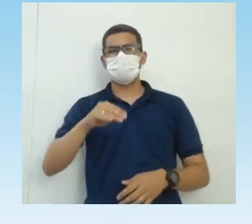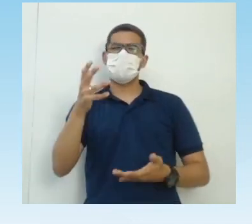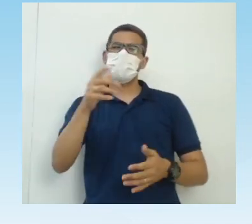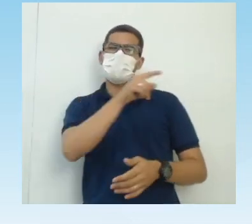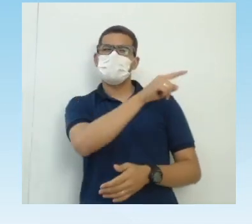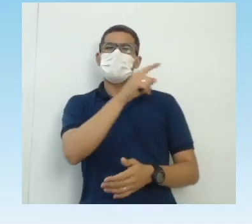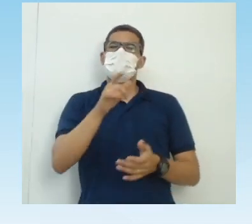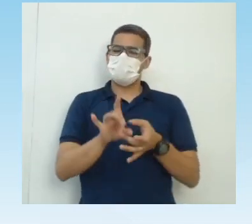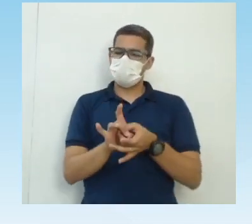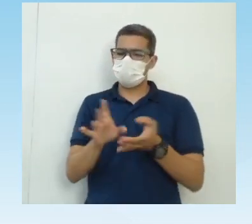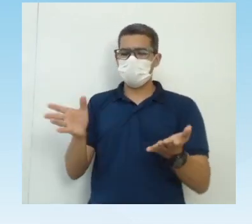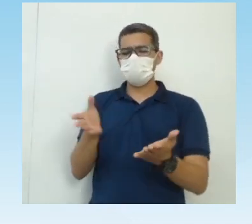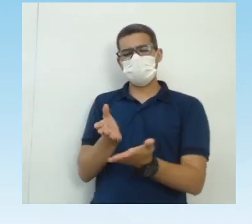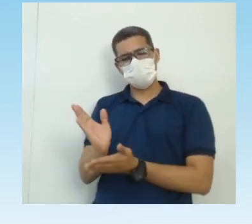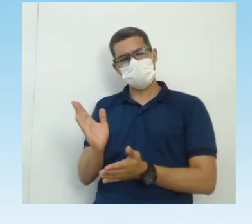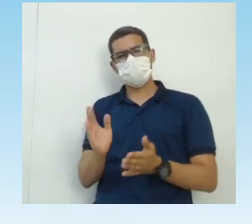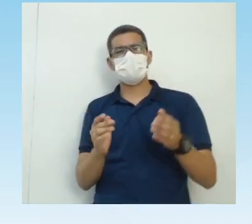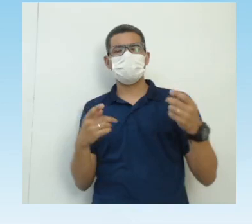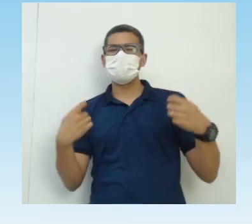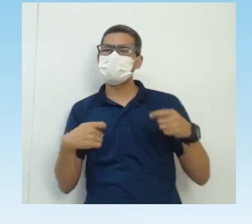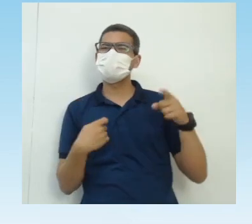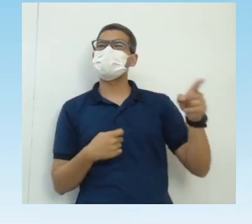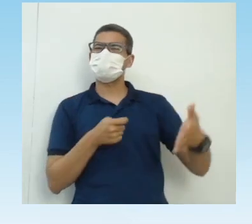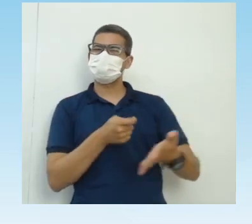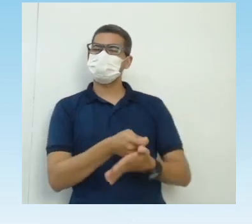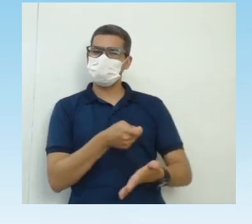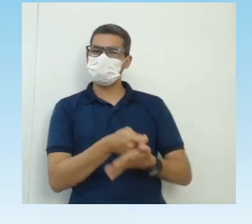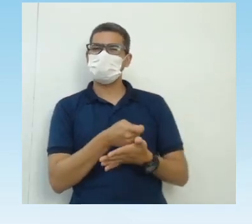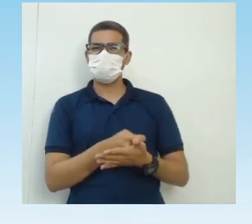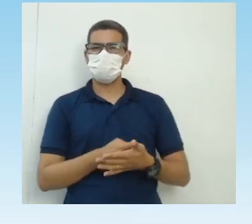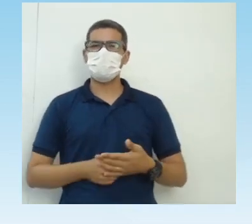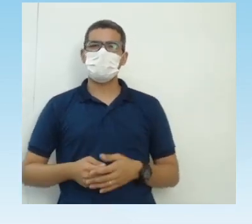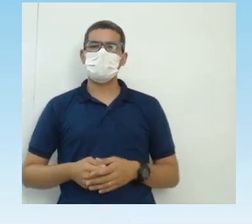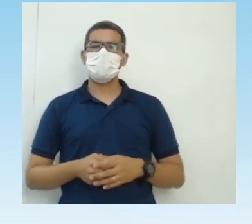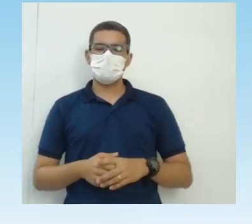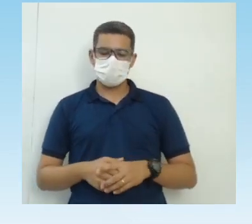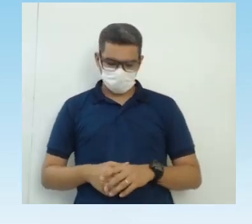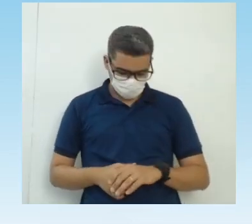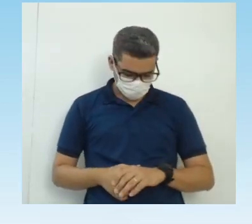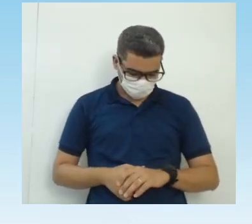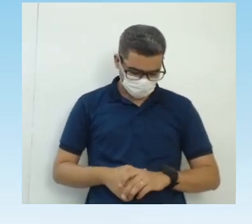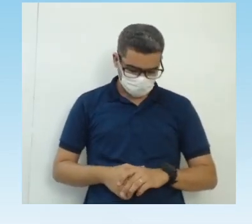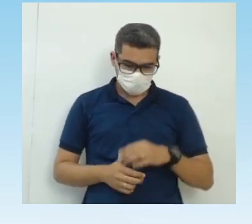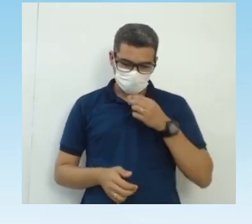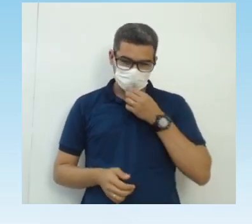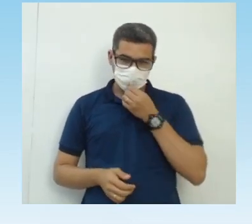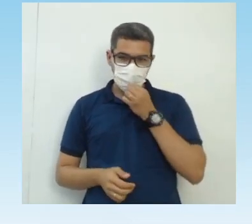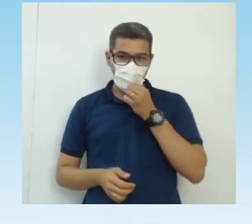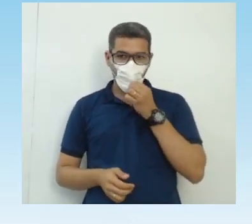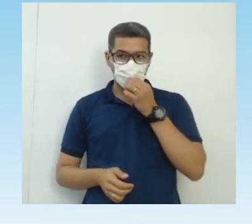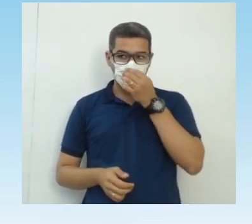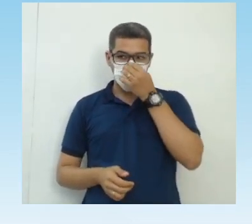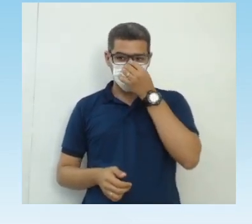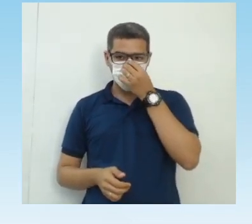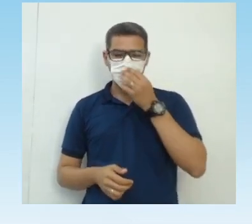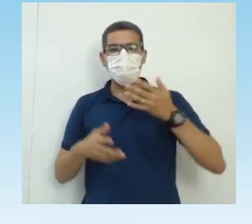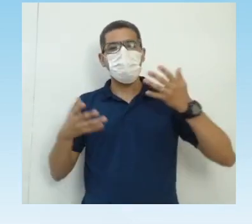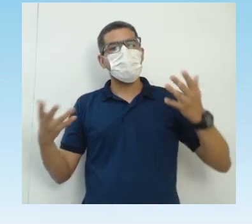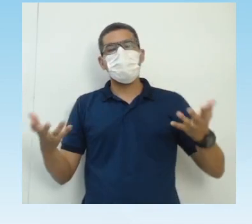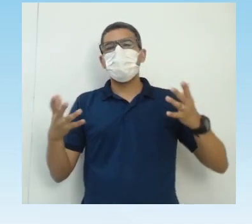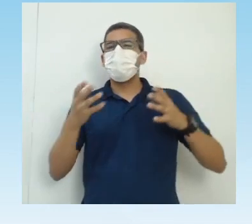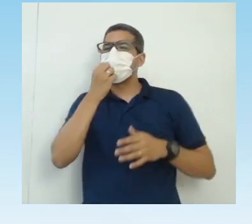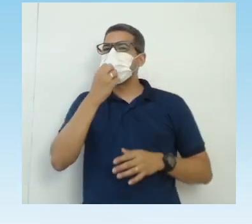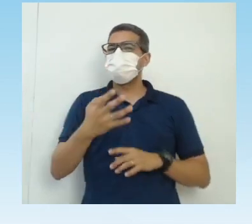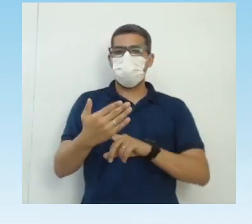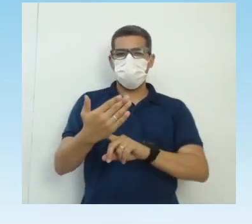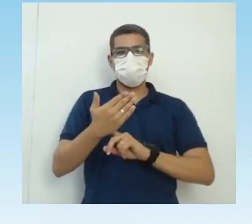previamente, tinha que ter a participação, a anuência, né, a confirmação da monarquia. Então, consequentemente, isso não era